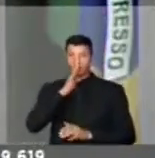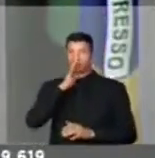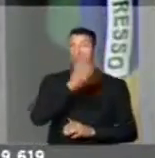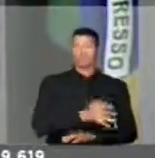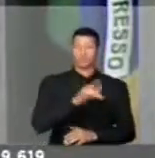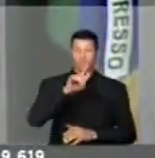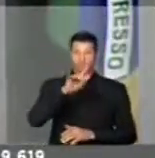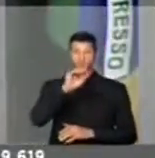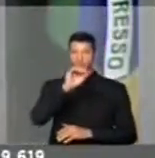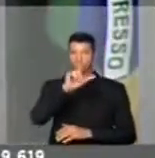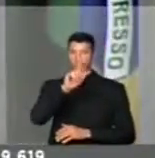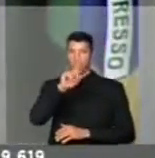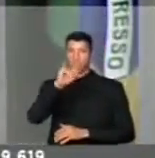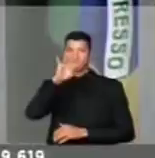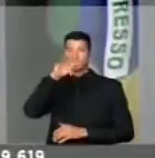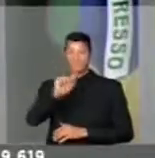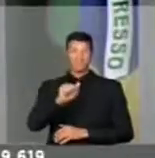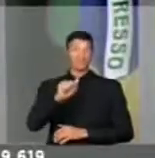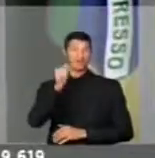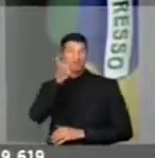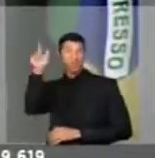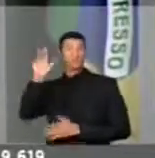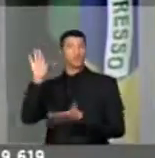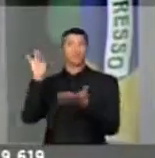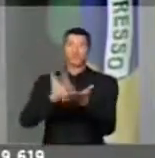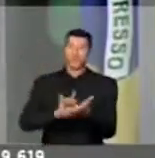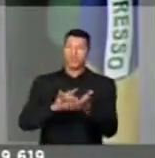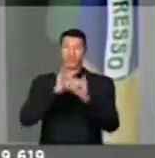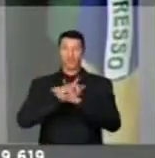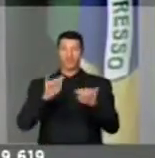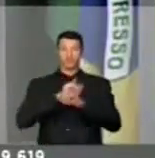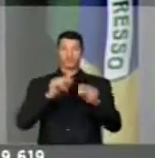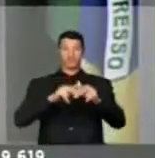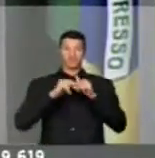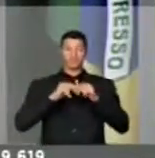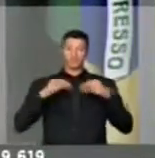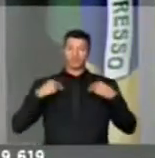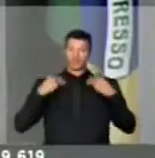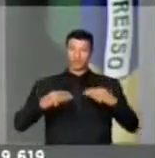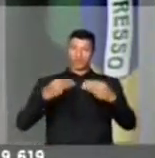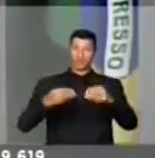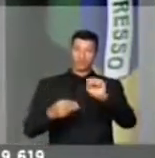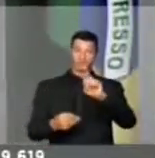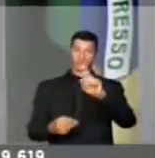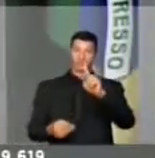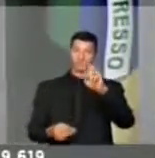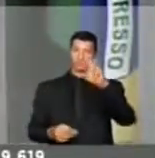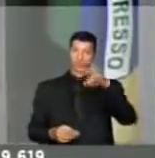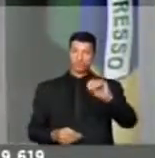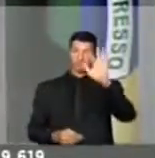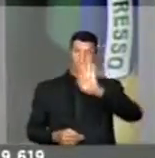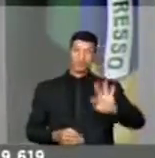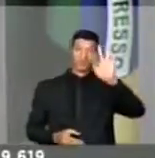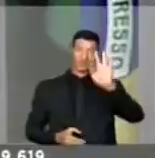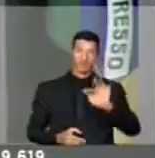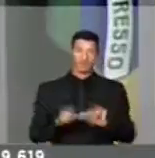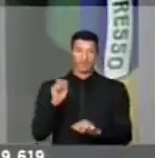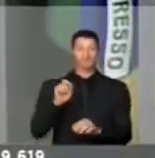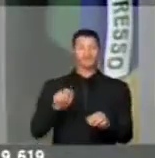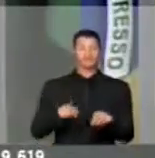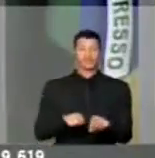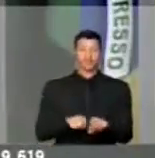de golpista. Outros fatos são noticiados pelos ministros do Supremo Tribunal Federal,